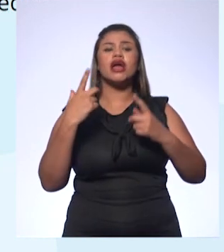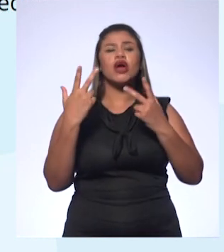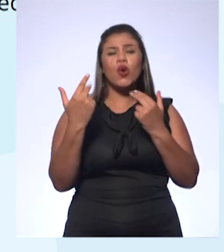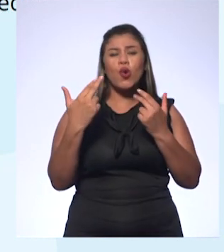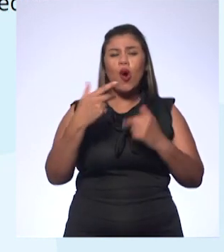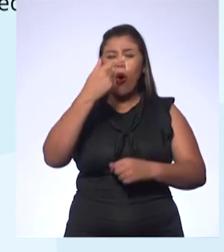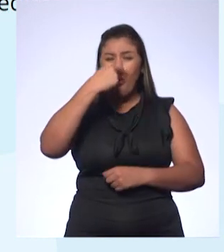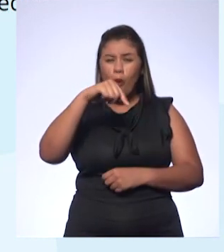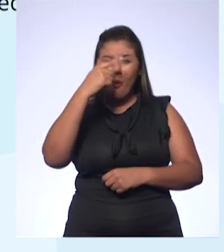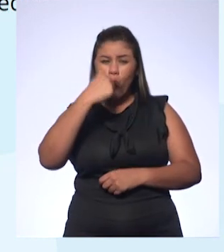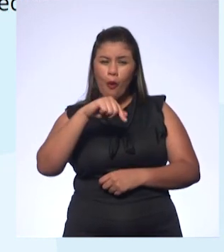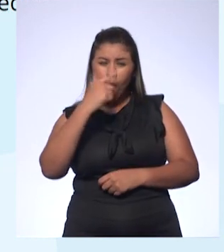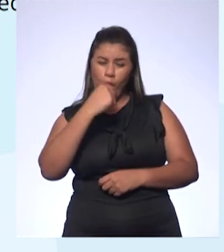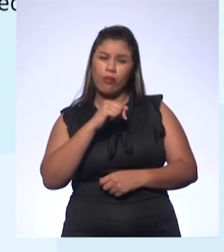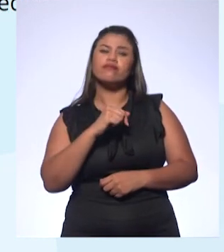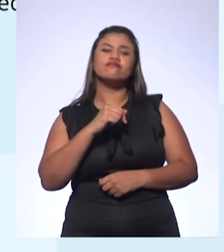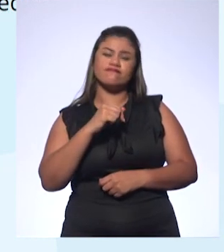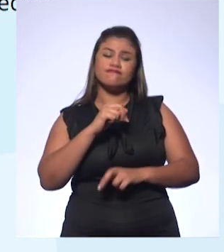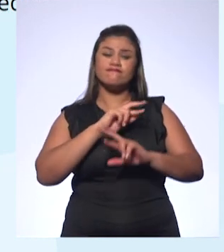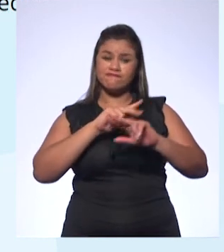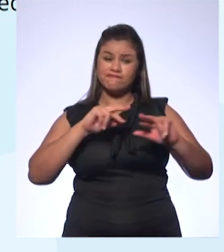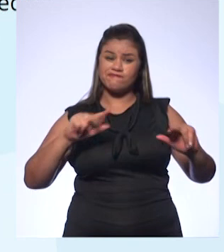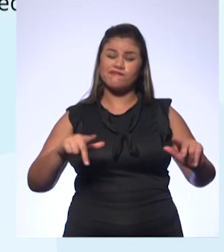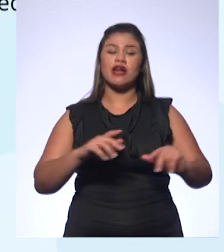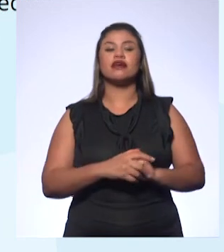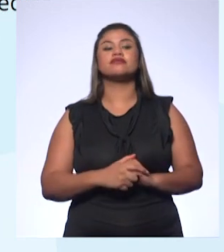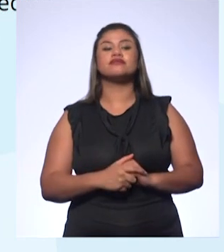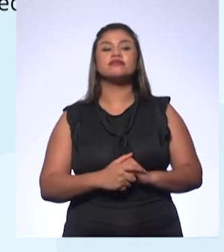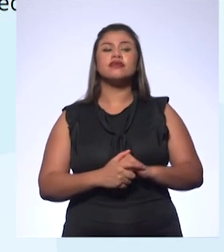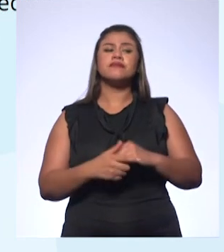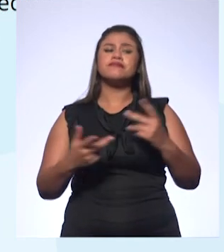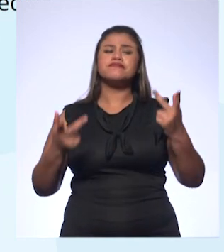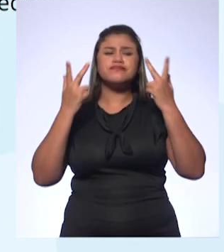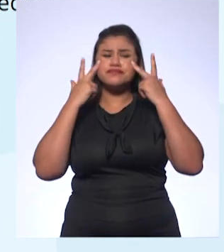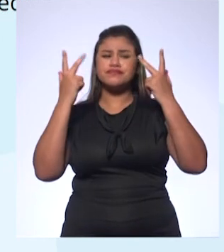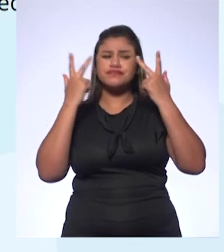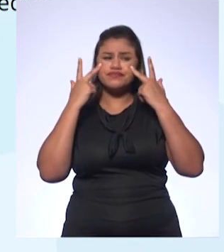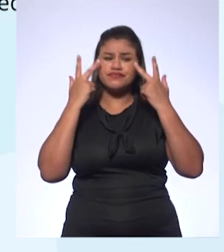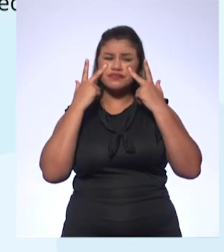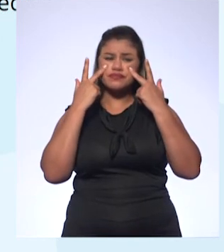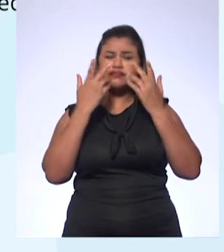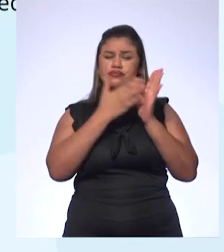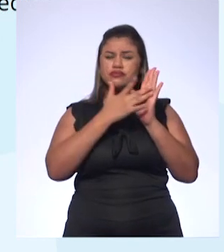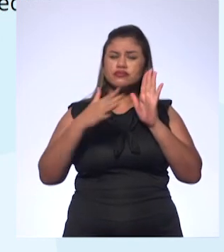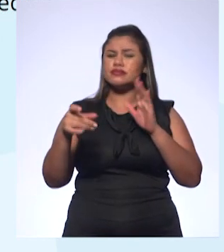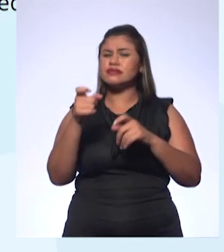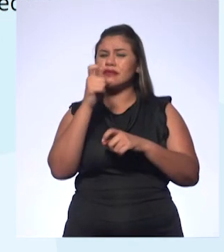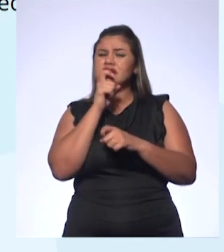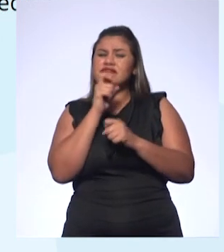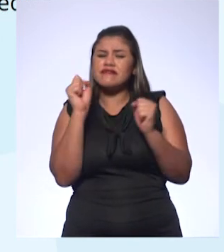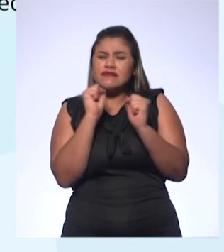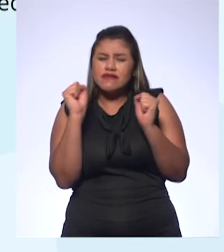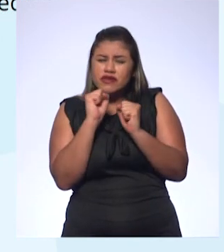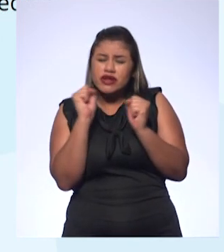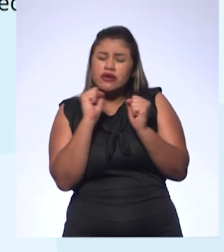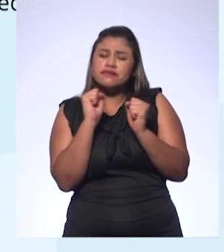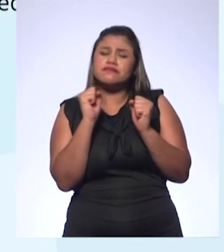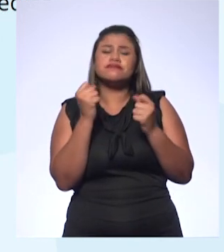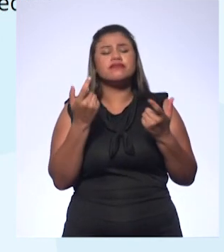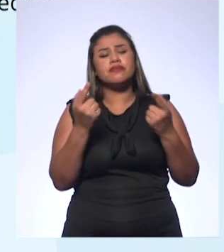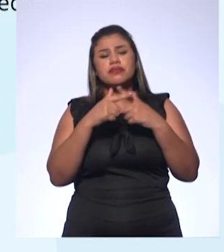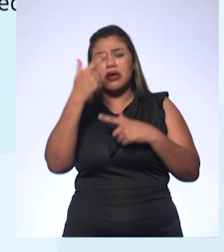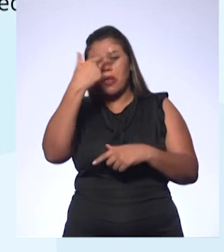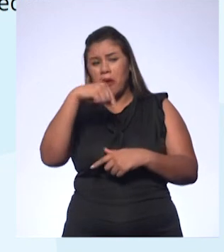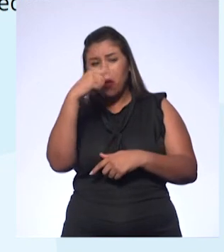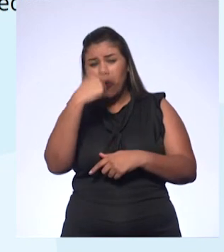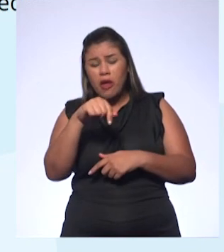sintomas parecidos com os da gripe, bastante comum nos períodos mais frios, tal como o resfriado.